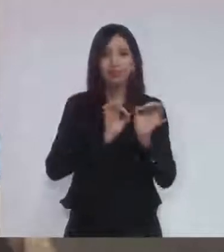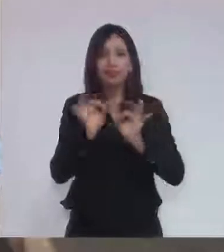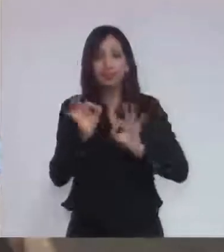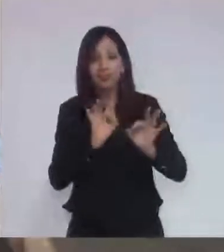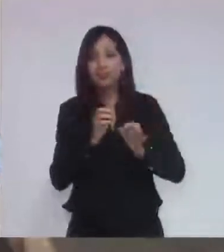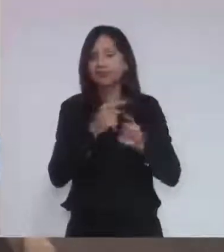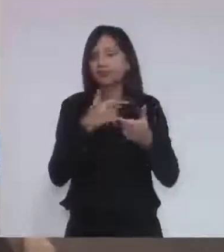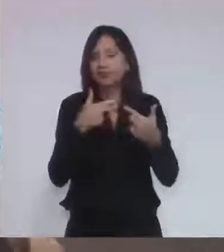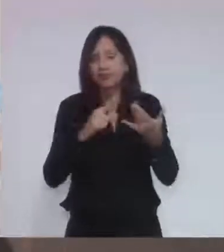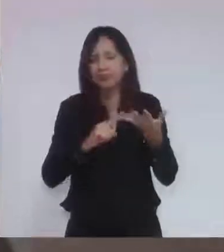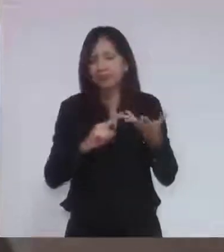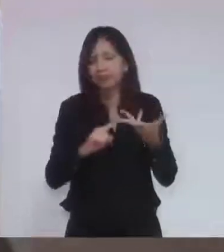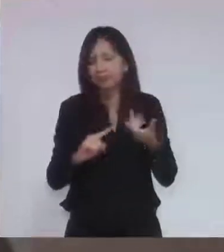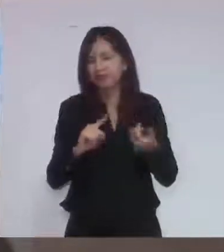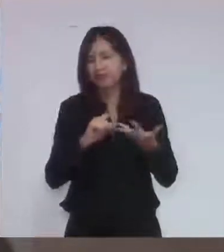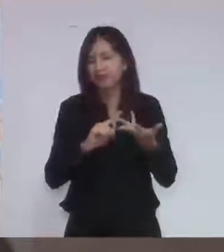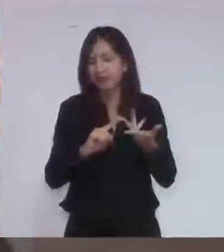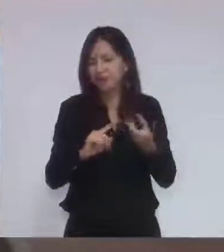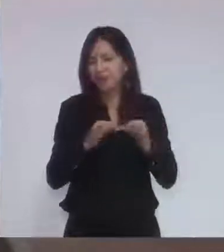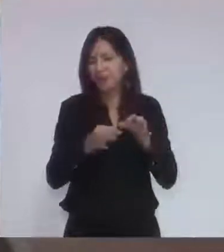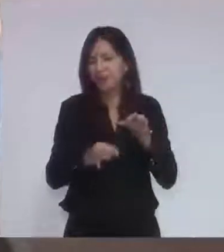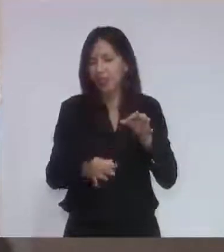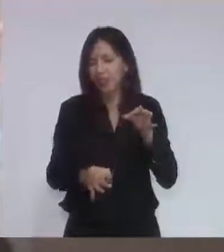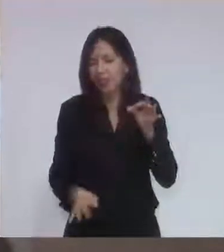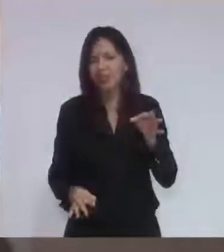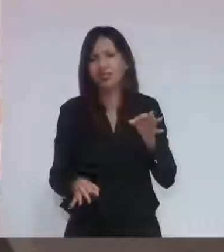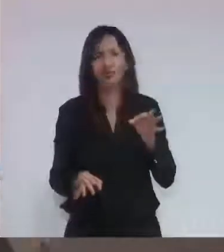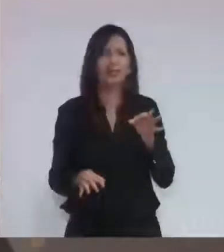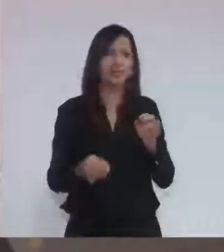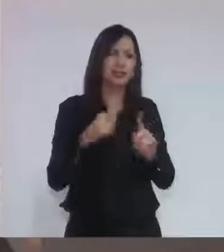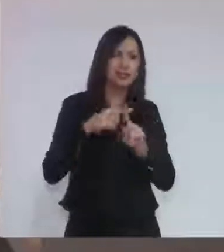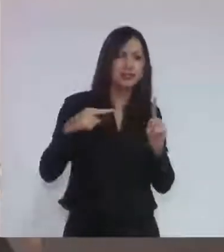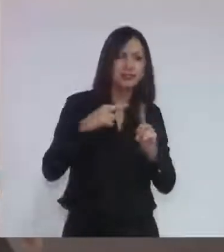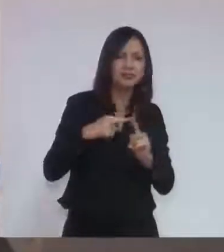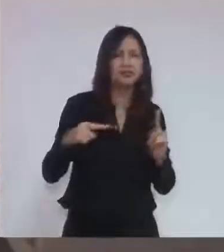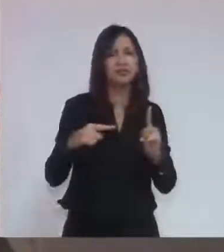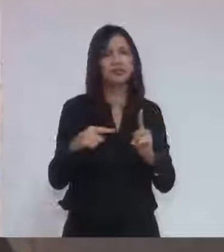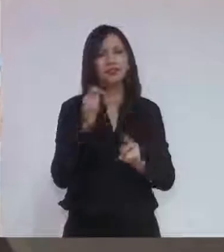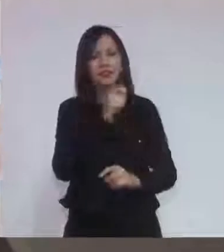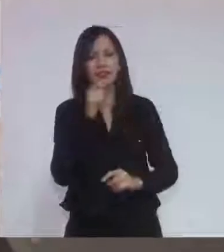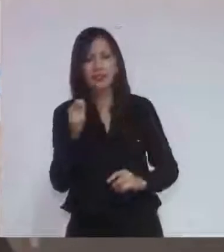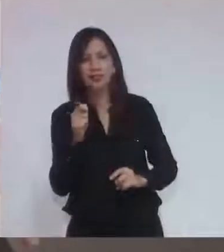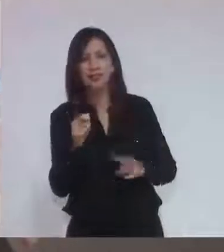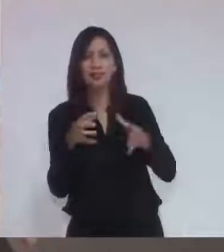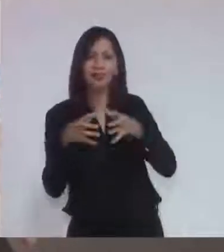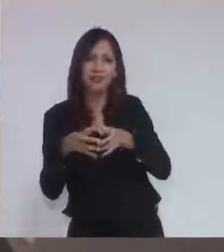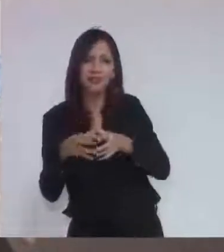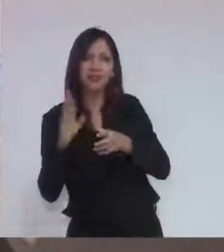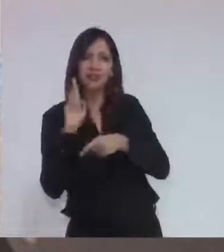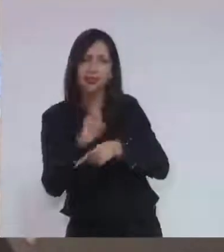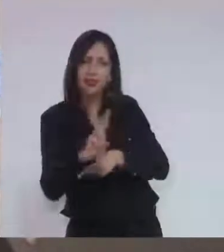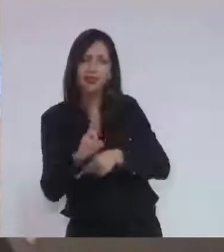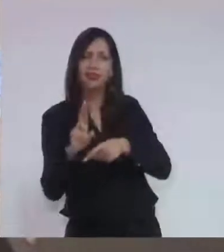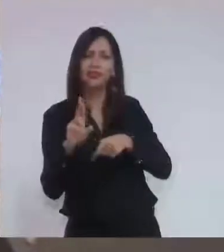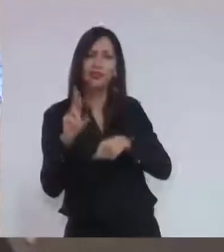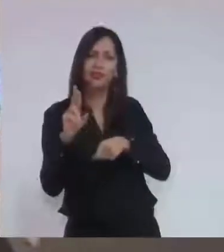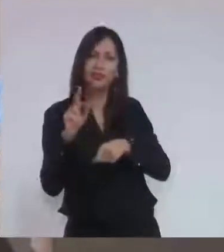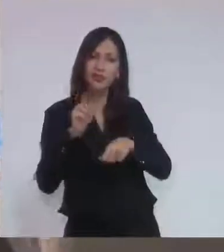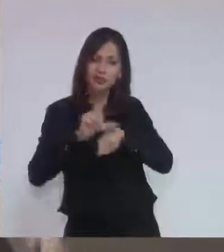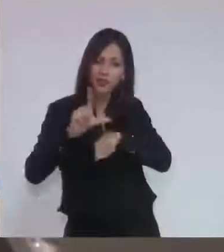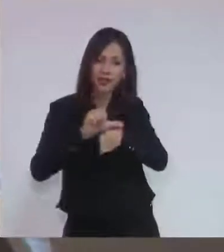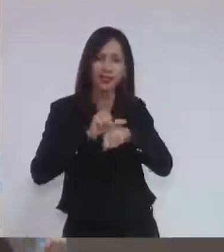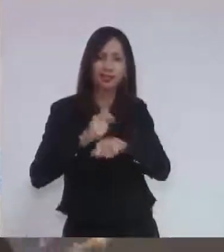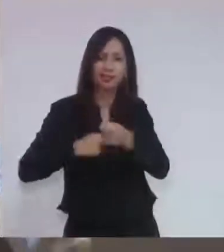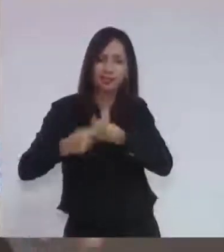etc. e tal, etc., paritário, uma parte da associação que representa os comerciantes oficialmente, mais uma parte do pessoal